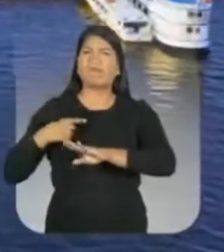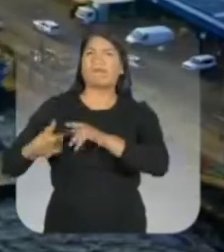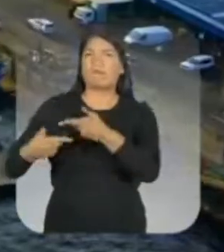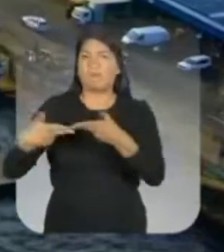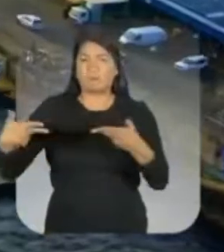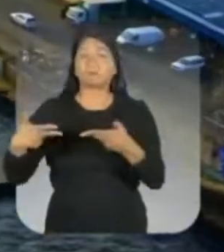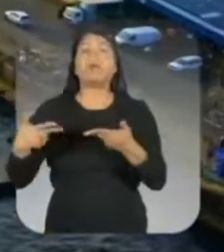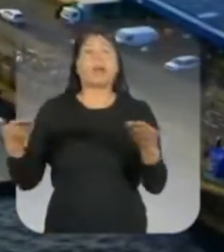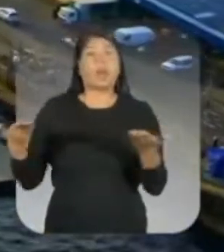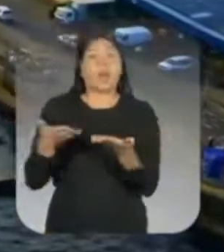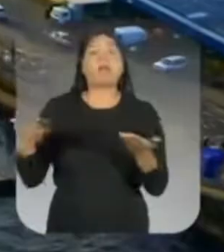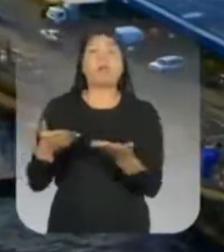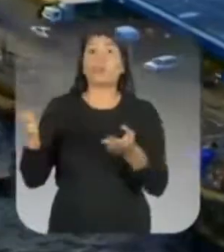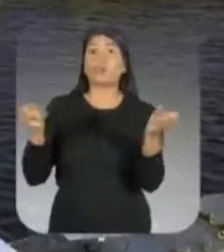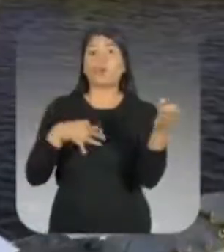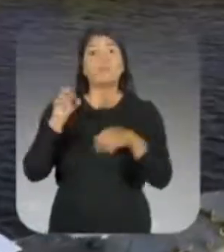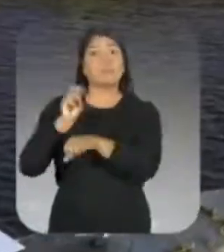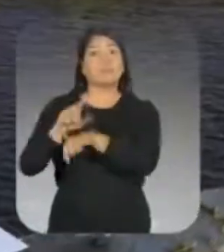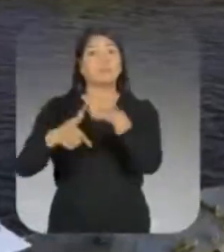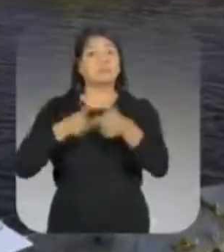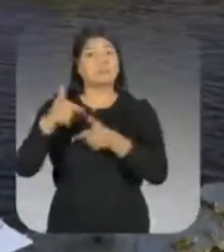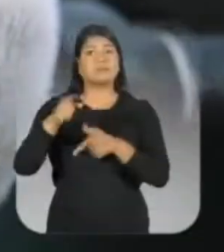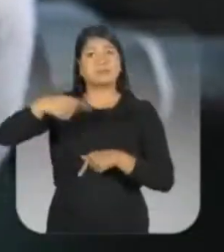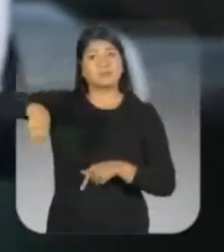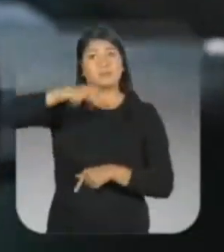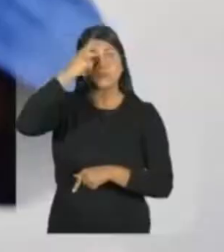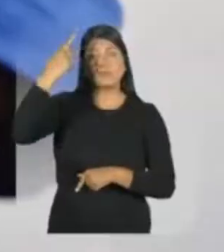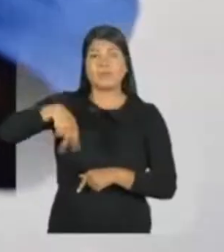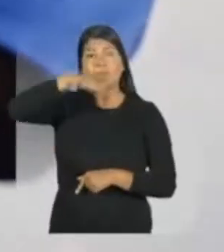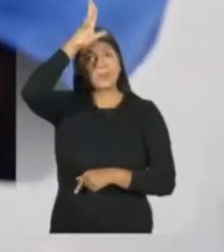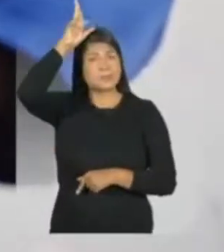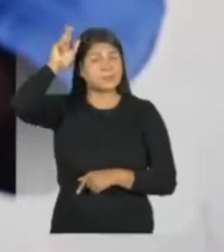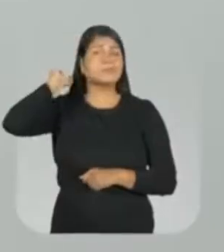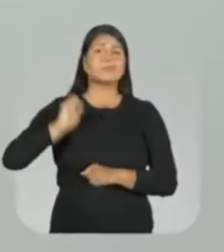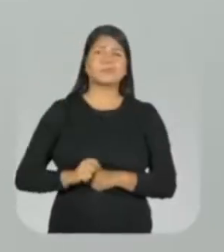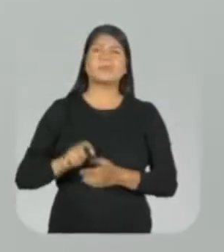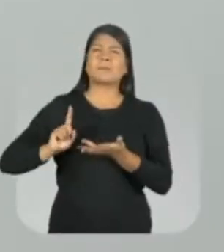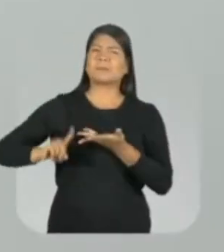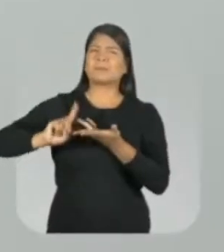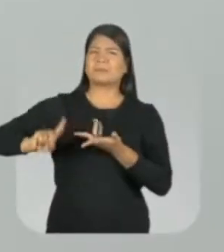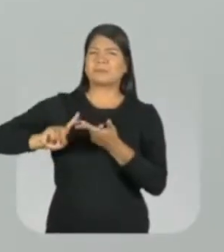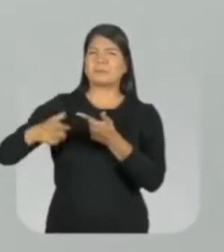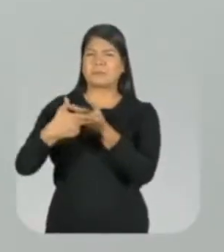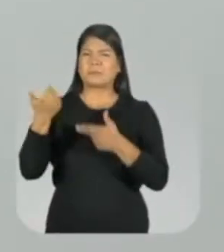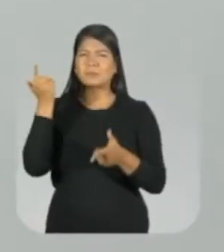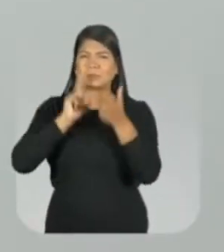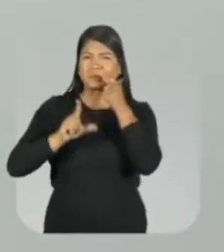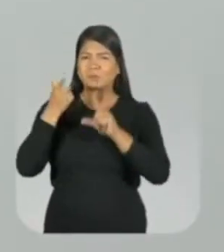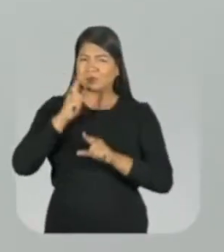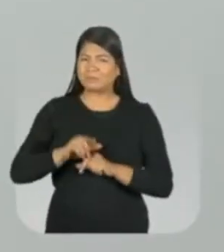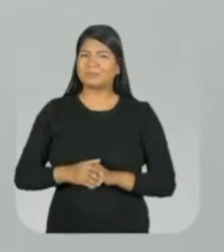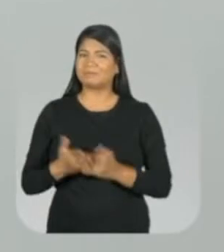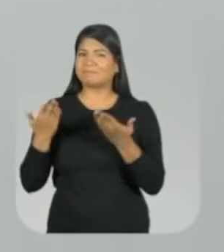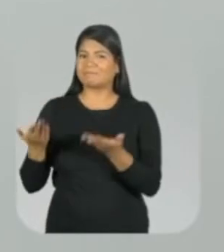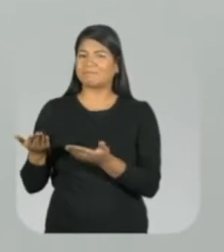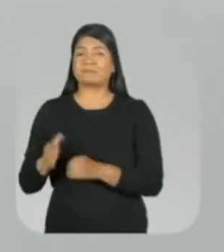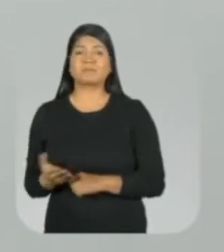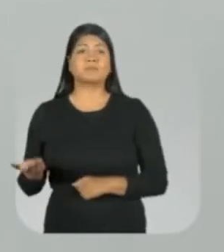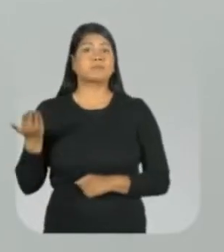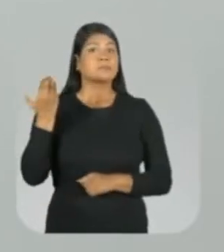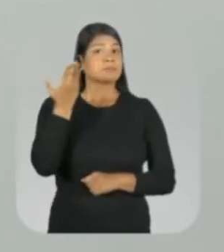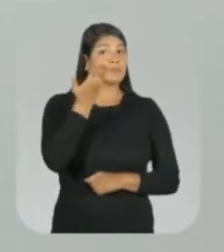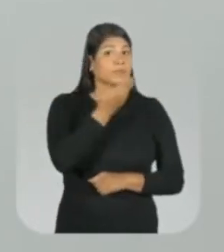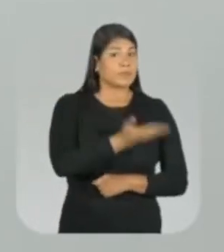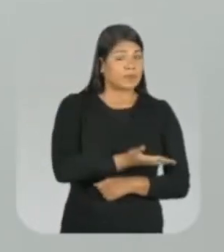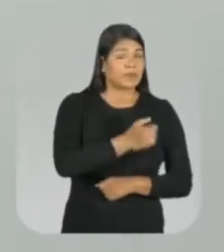que já está trazendo novos investimentos e empregos para os amazonenses, entre outras tantas realizações. Já do